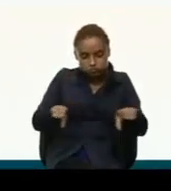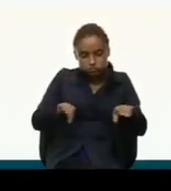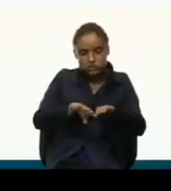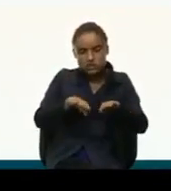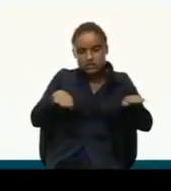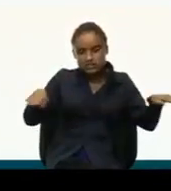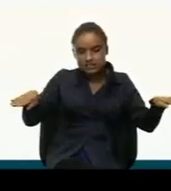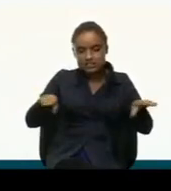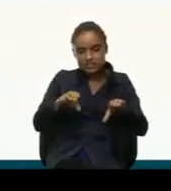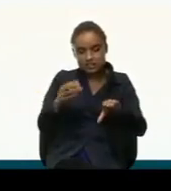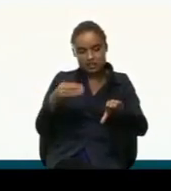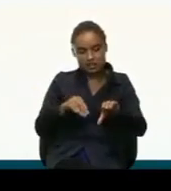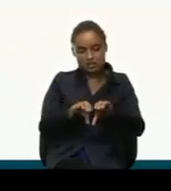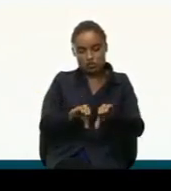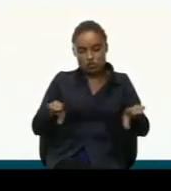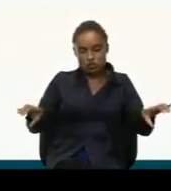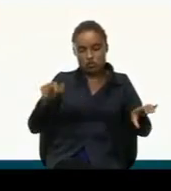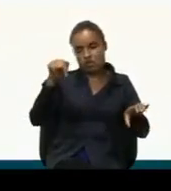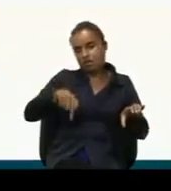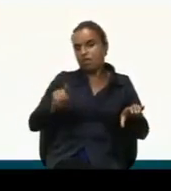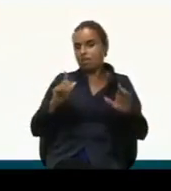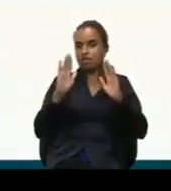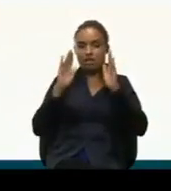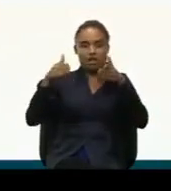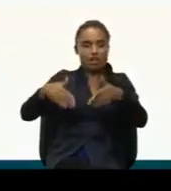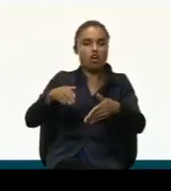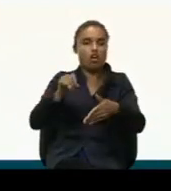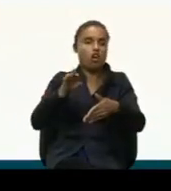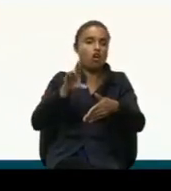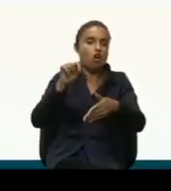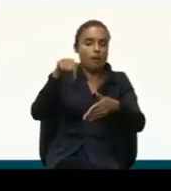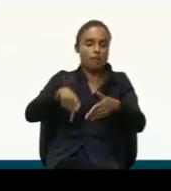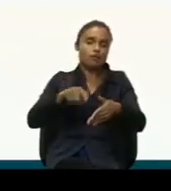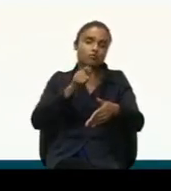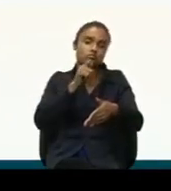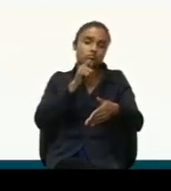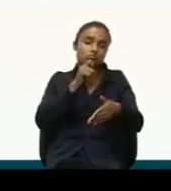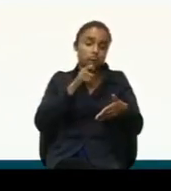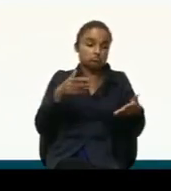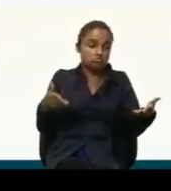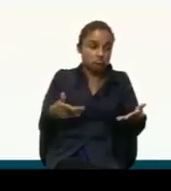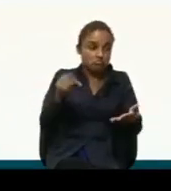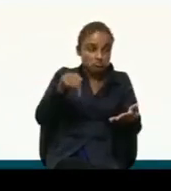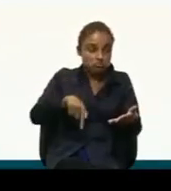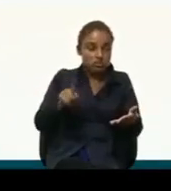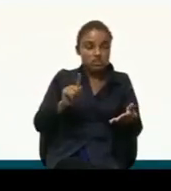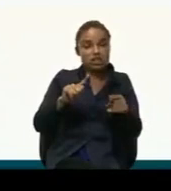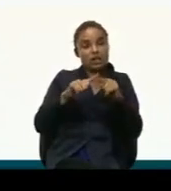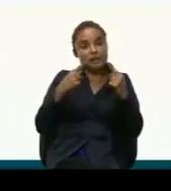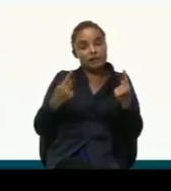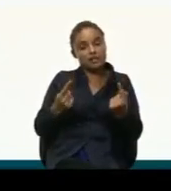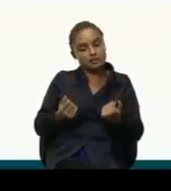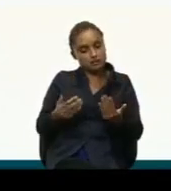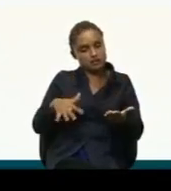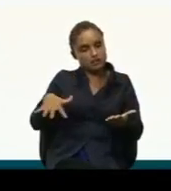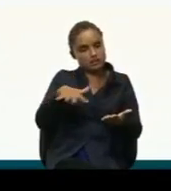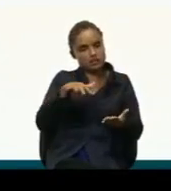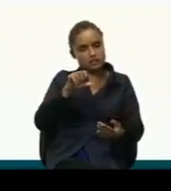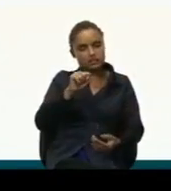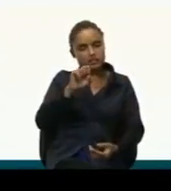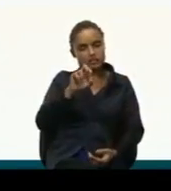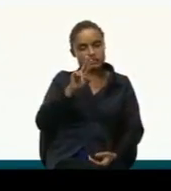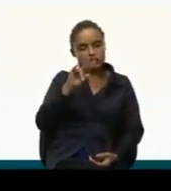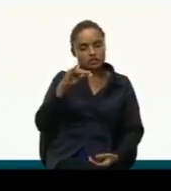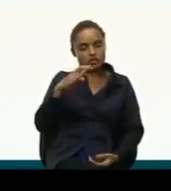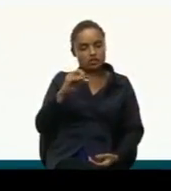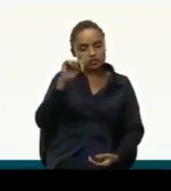que a gente não deu tanta prioridade para essa obra por enquanto. Quando o maior serviço vier para ela, o ápice dela